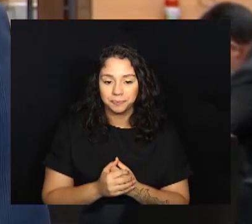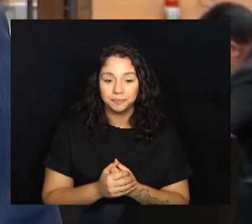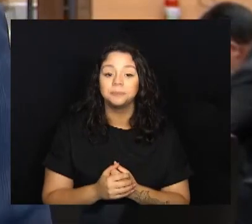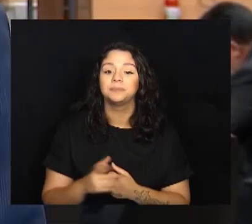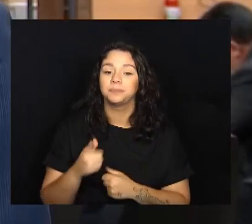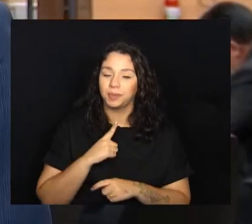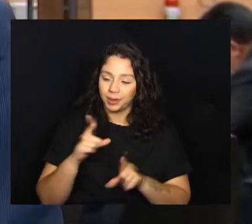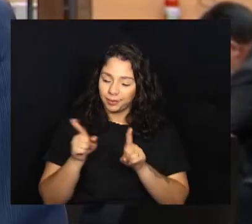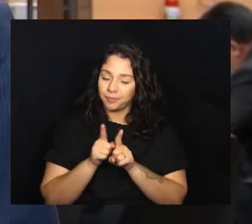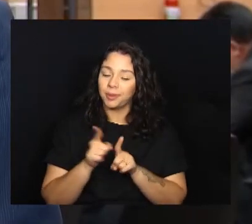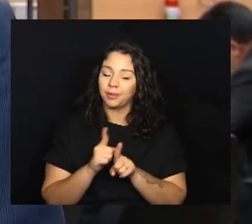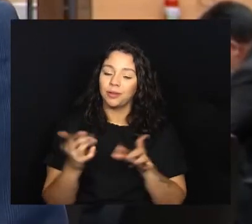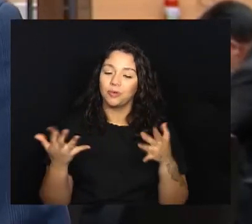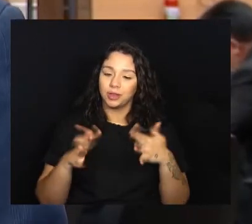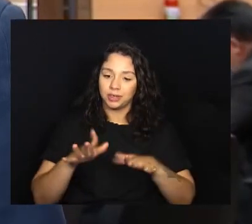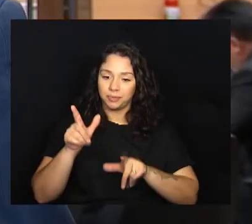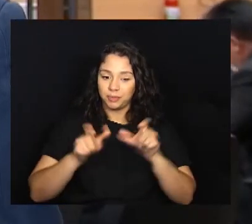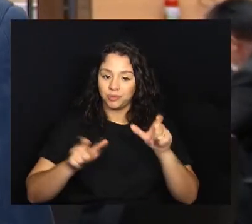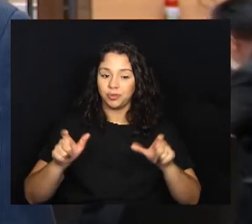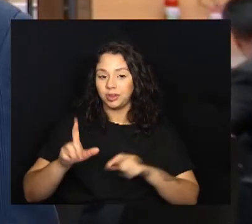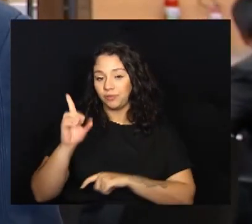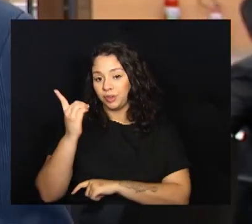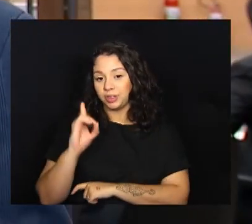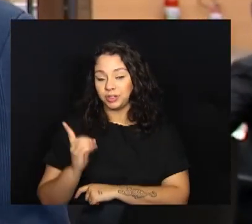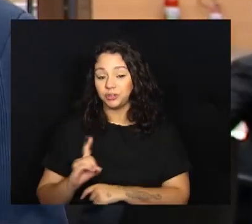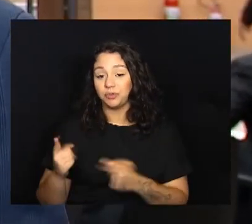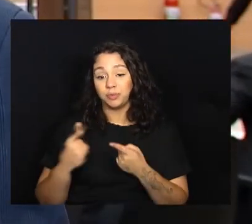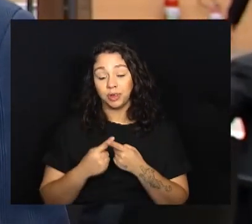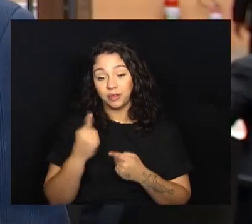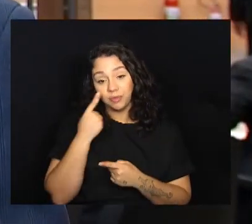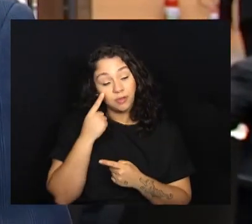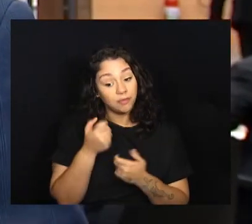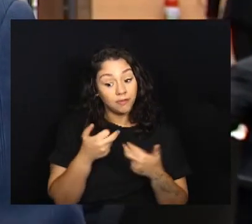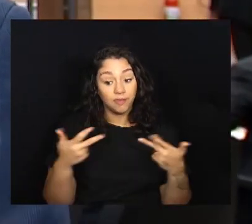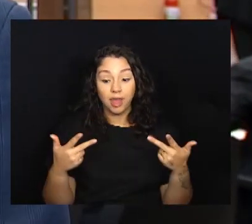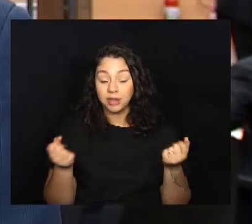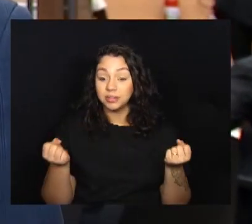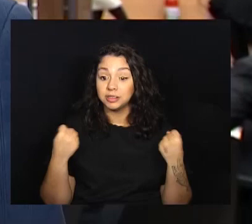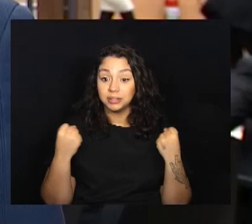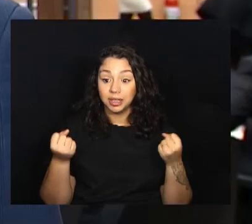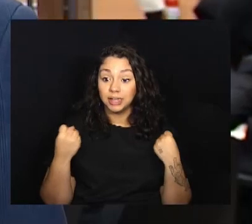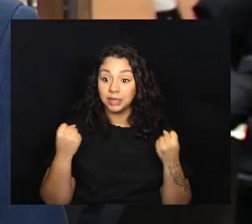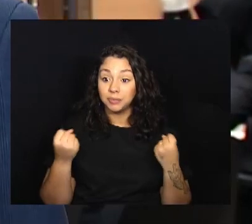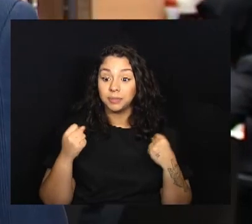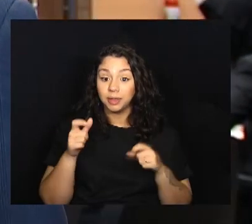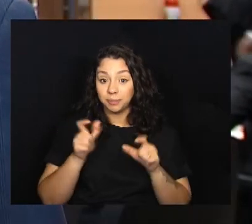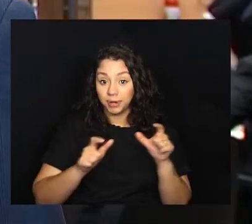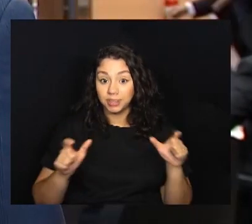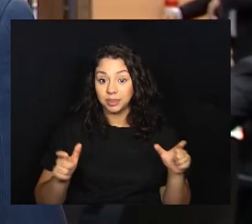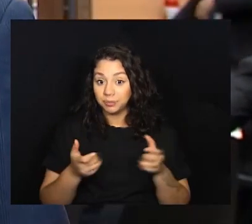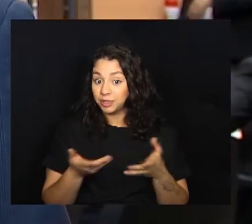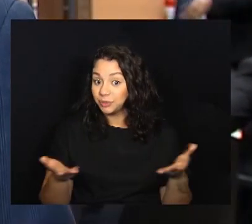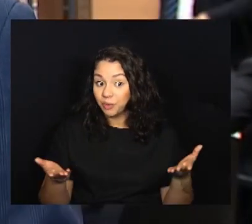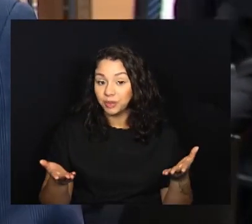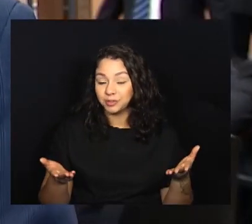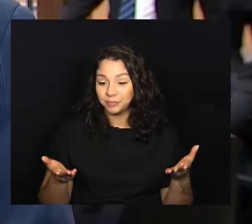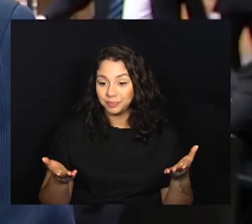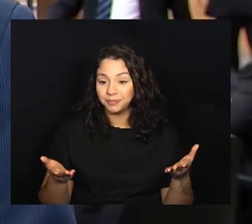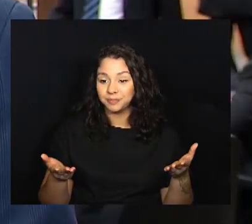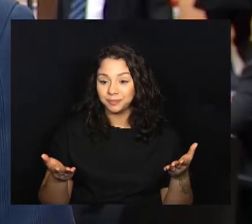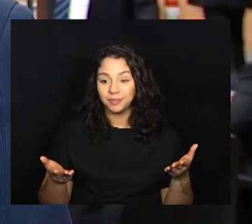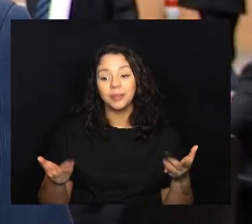as pessoas deficientes, porque hoje você vê muitas academias para essas pessoas. Então